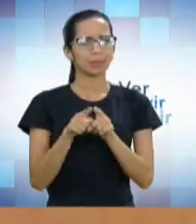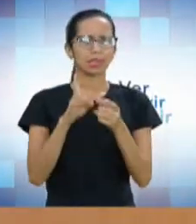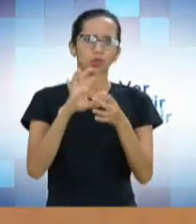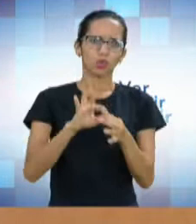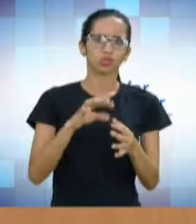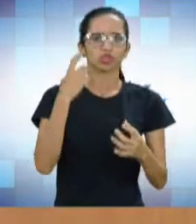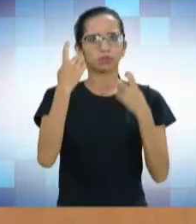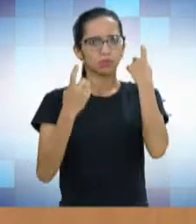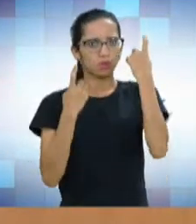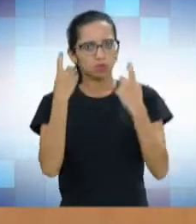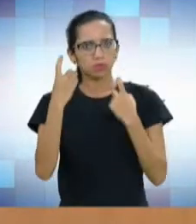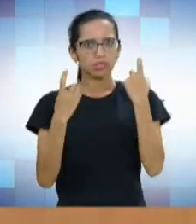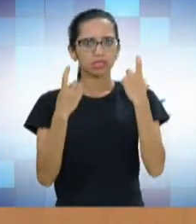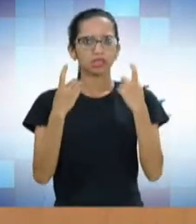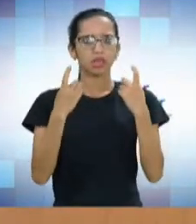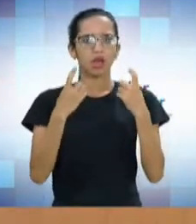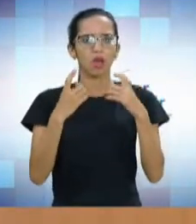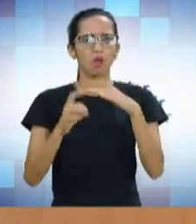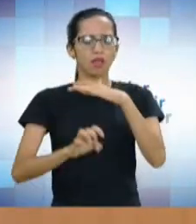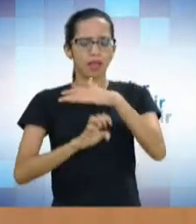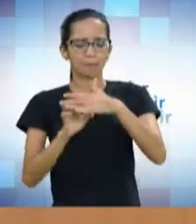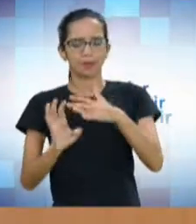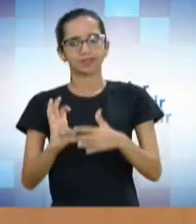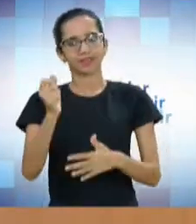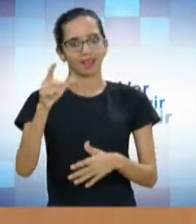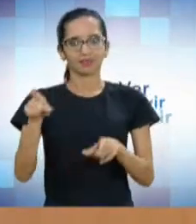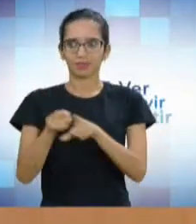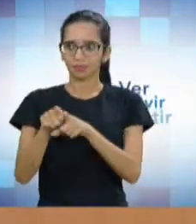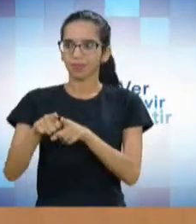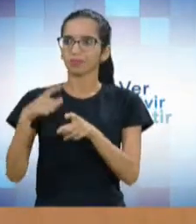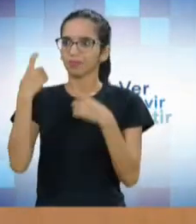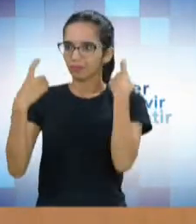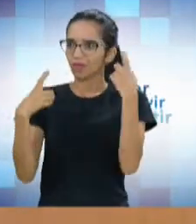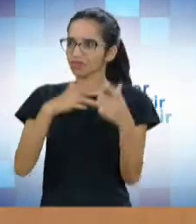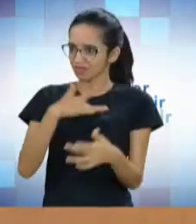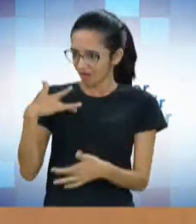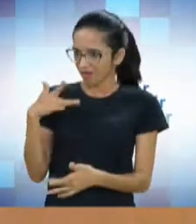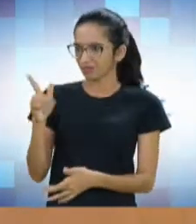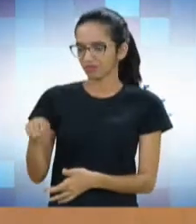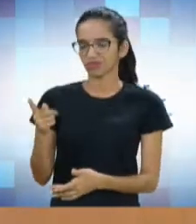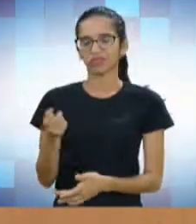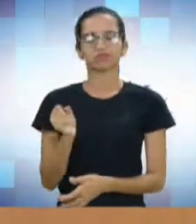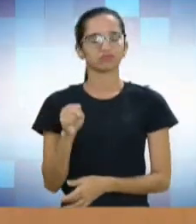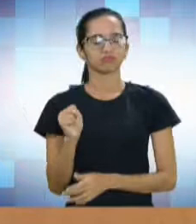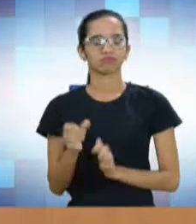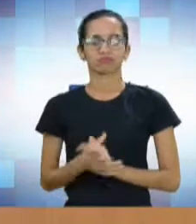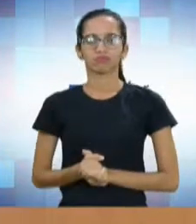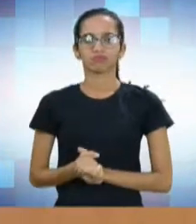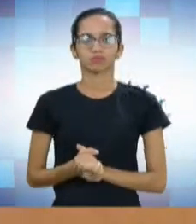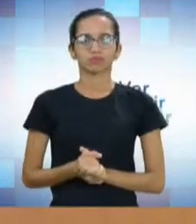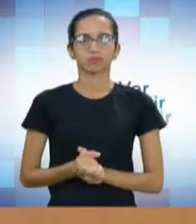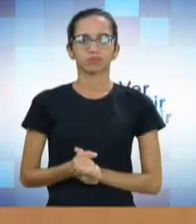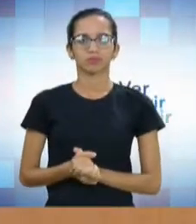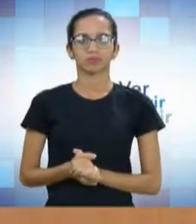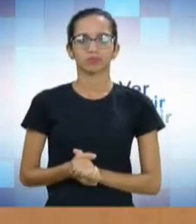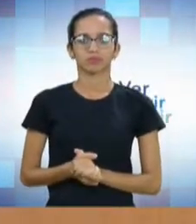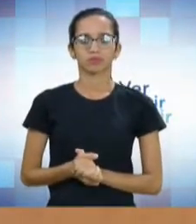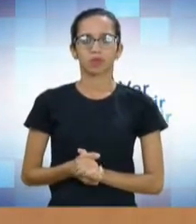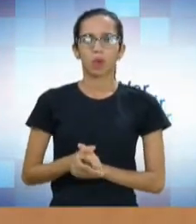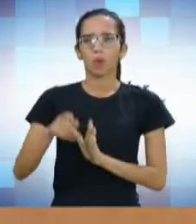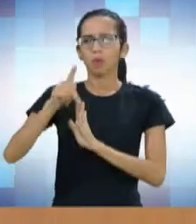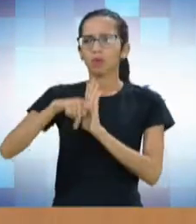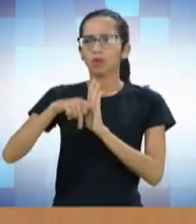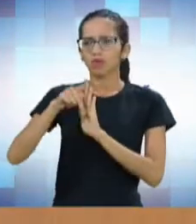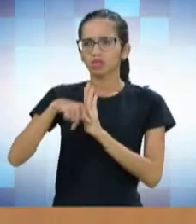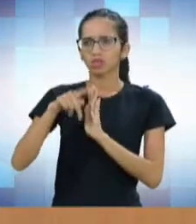empreendedorismo também com a saúde das pessoas à saúde das pessoas diz um bom secretário é o projeto é essencial